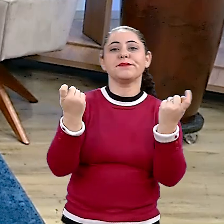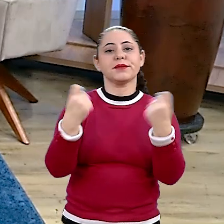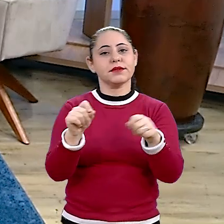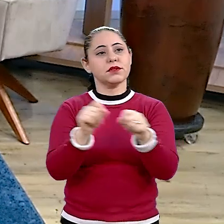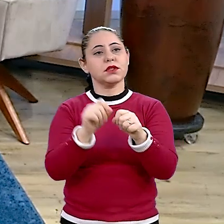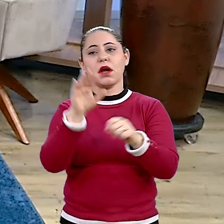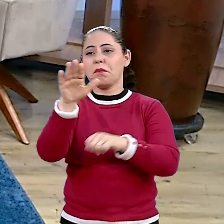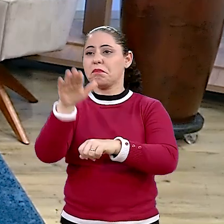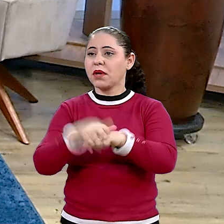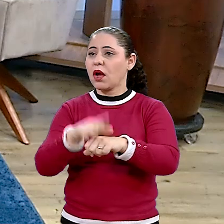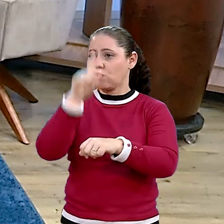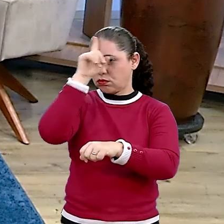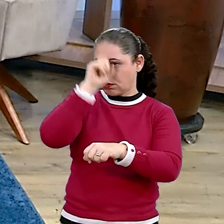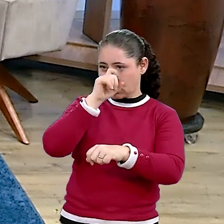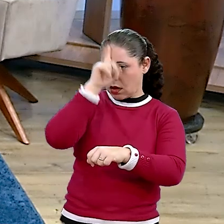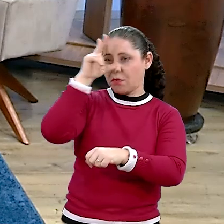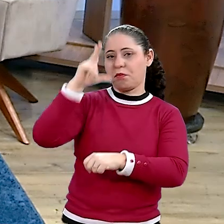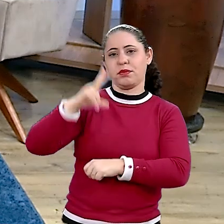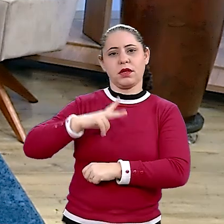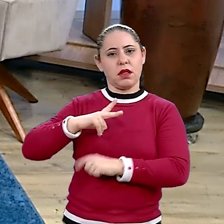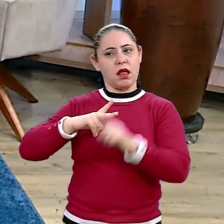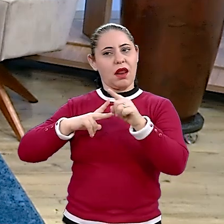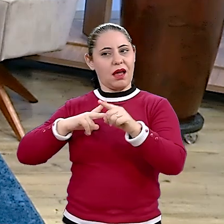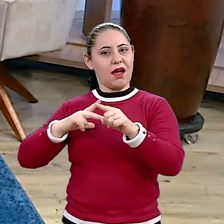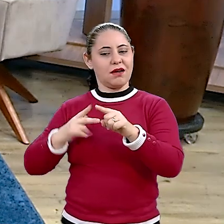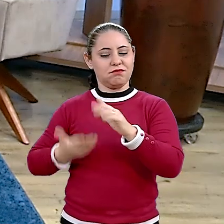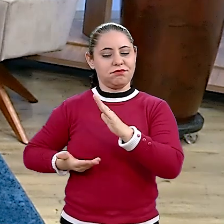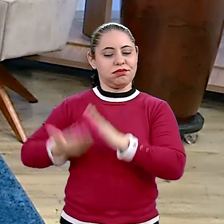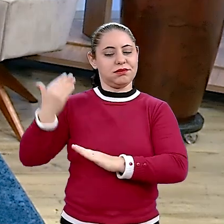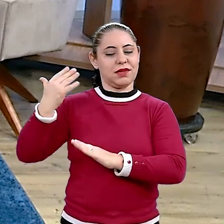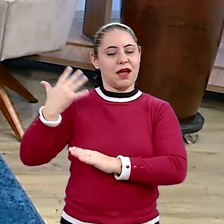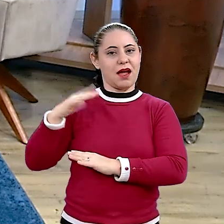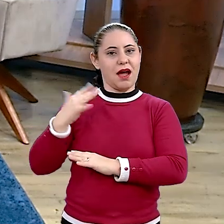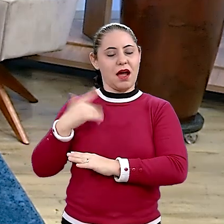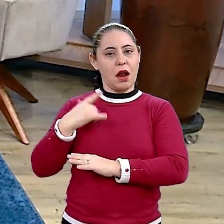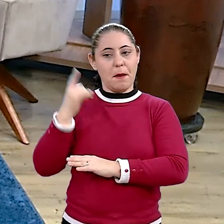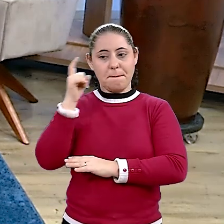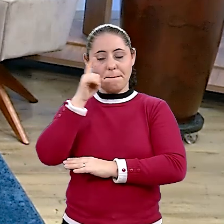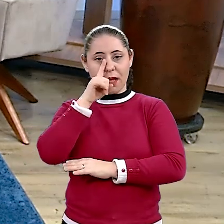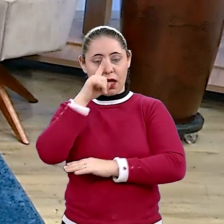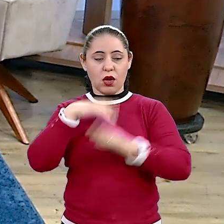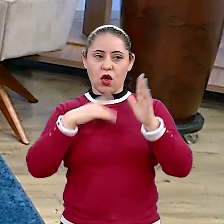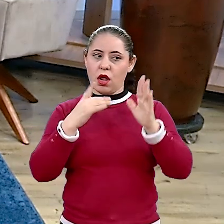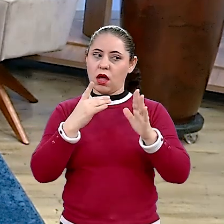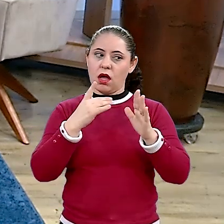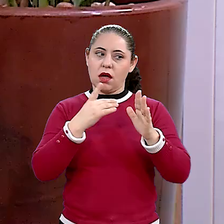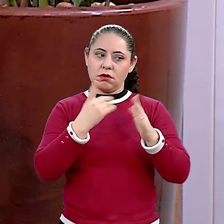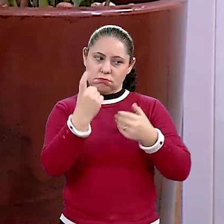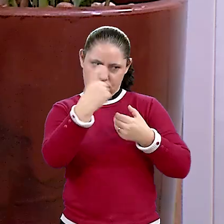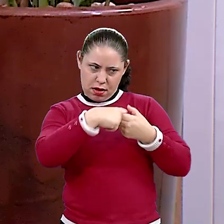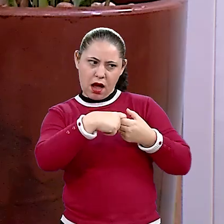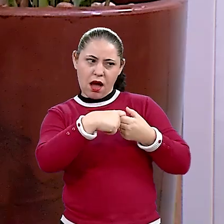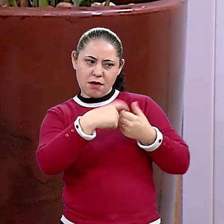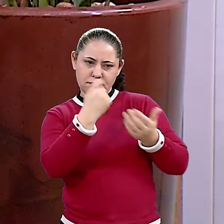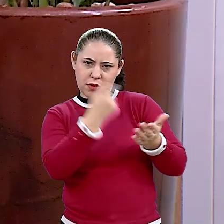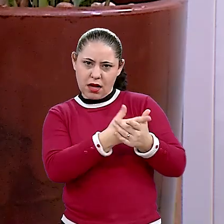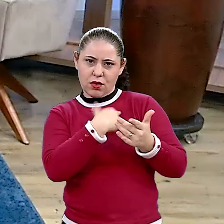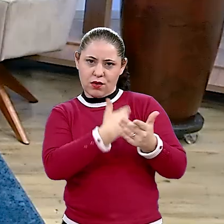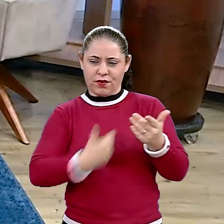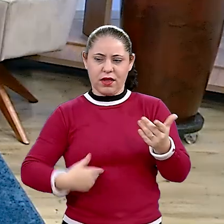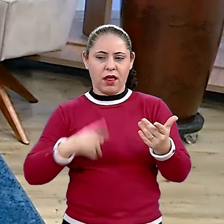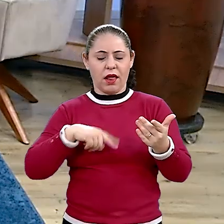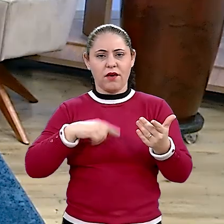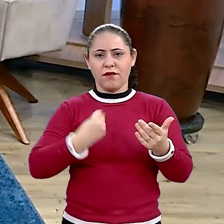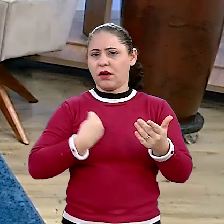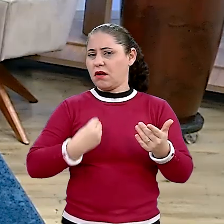demandar um hospital particular, o hospital particular ele teme em fazer o procedimento por não receber do governo, e a gente está vivendo isso há muitos